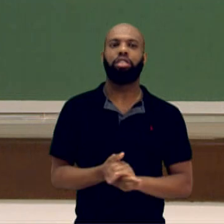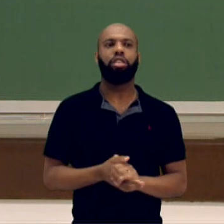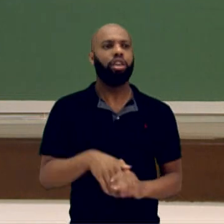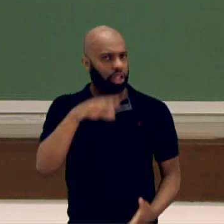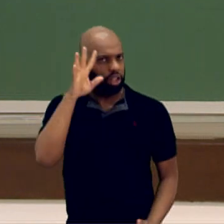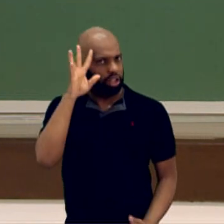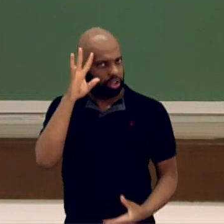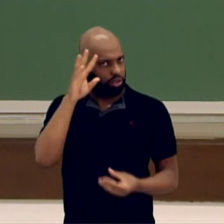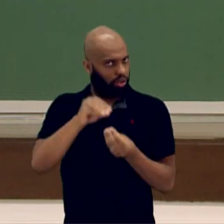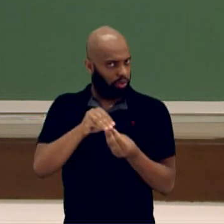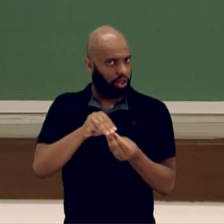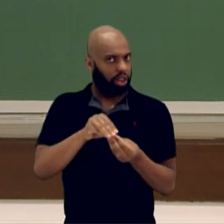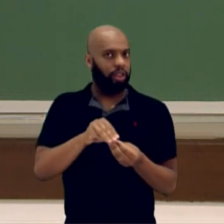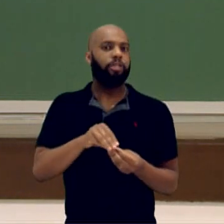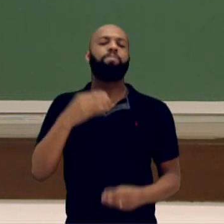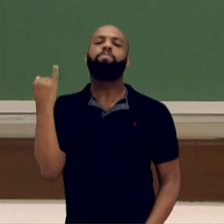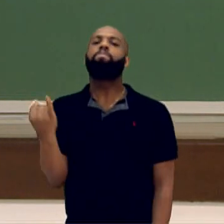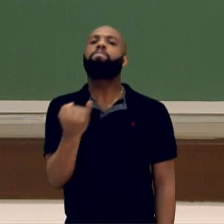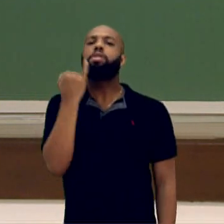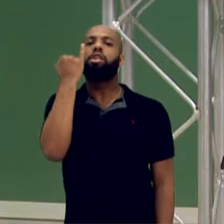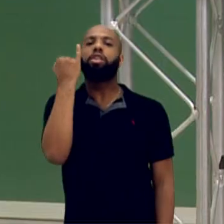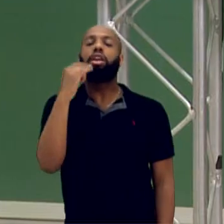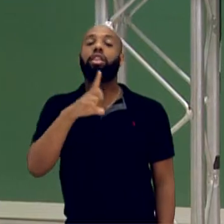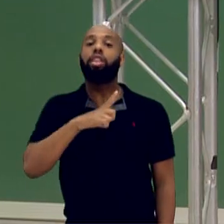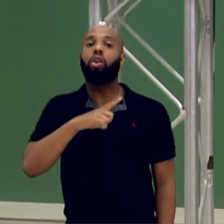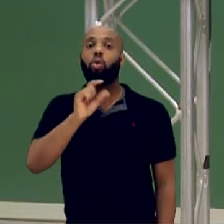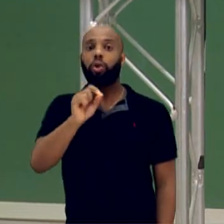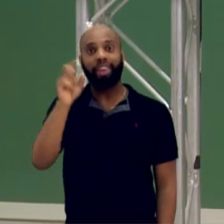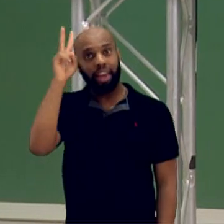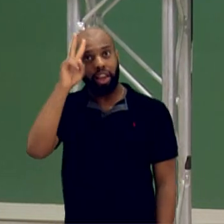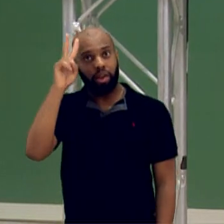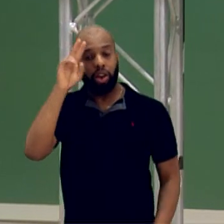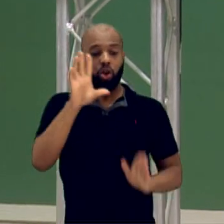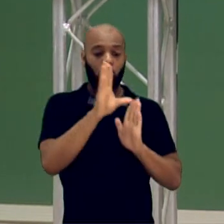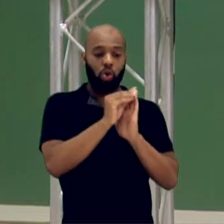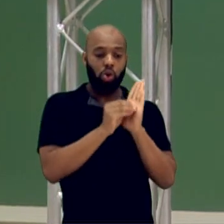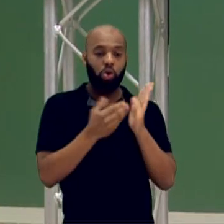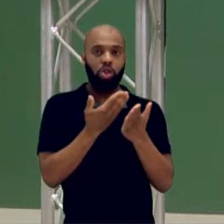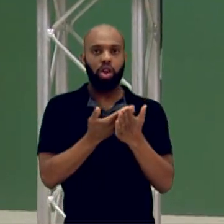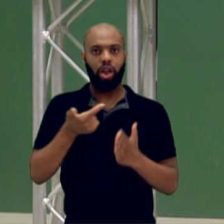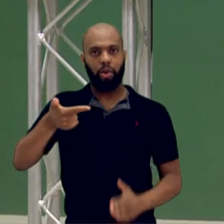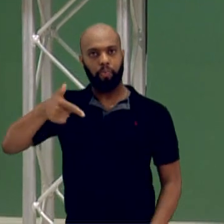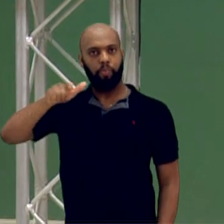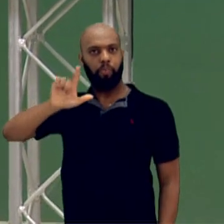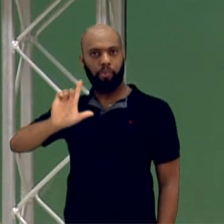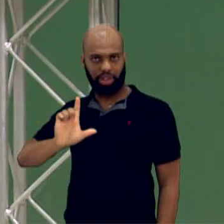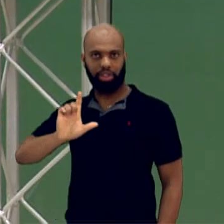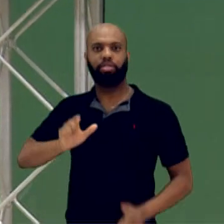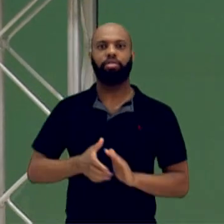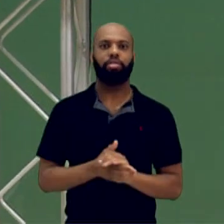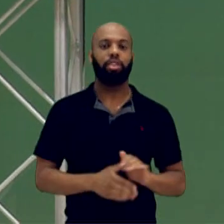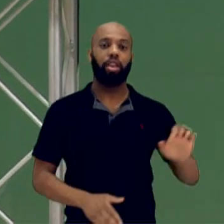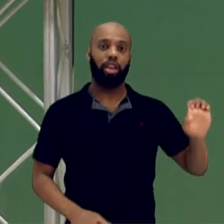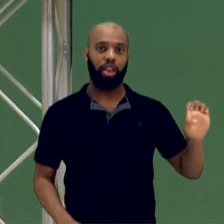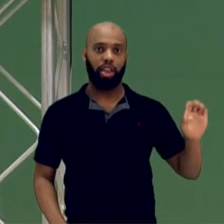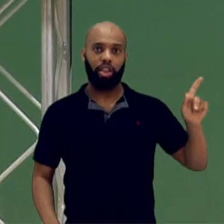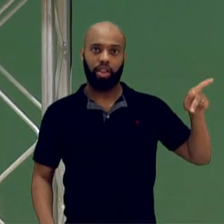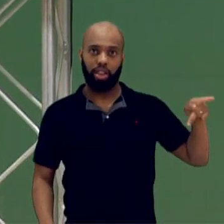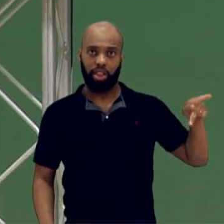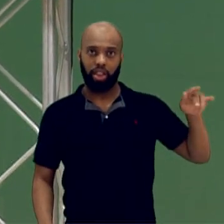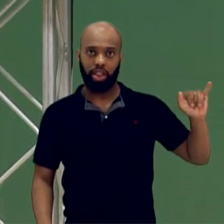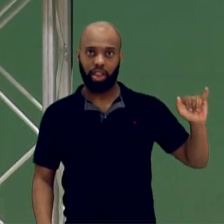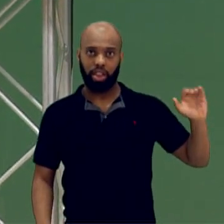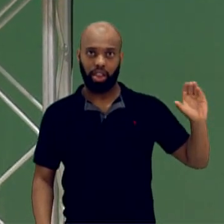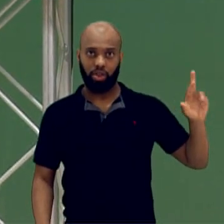o estoicismo, é muito importante a gente ter em mente o conteúdo da última aula, que foi sobre o Epicuro e